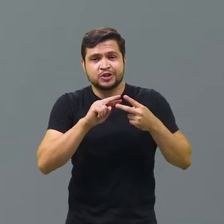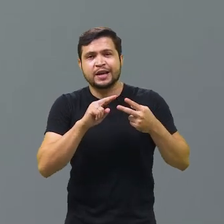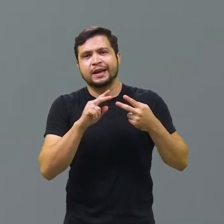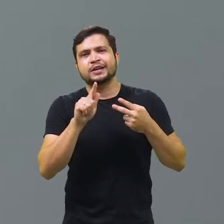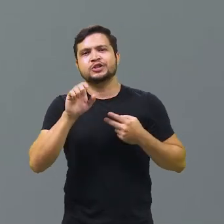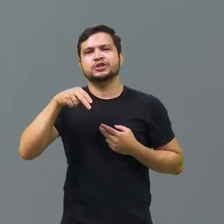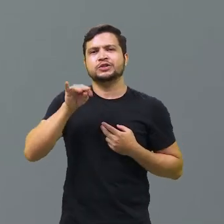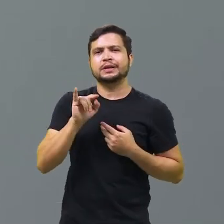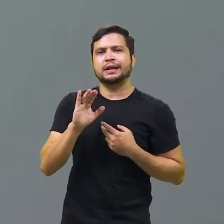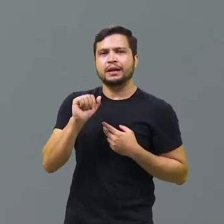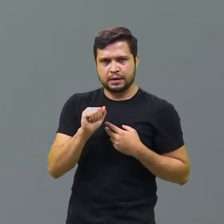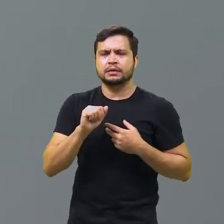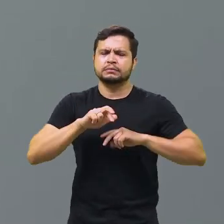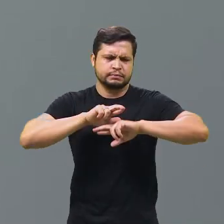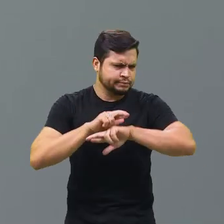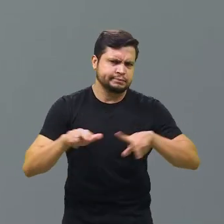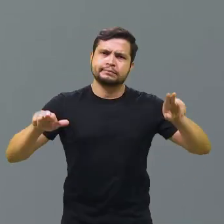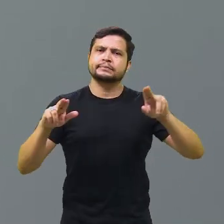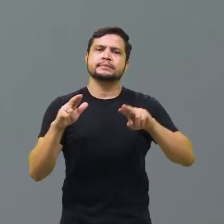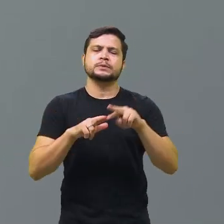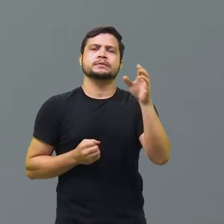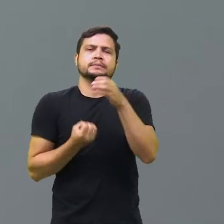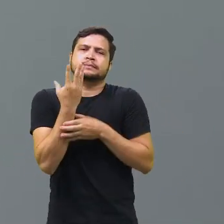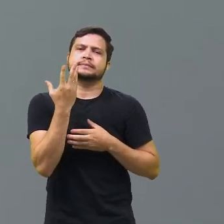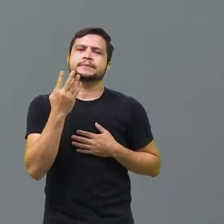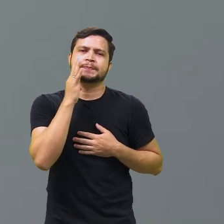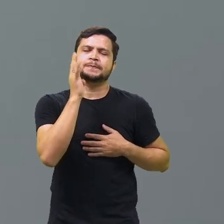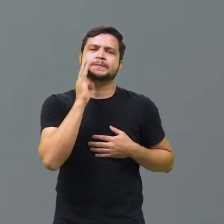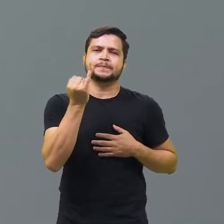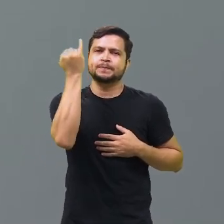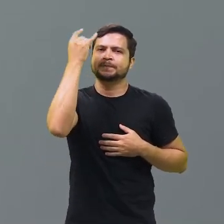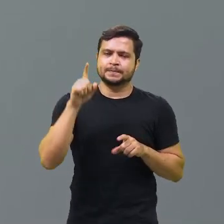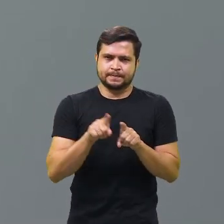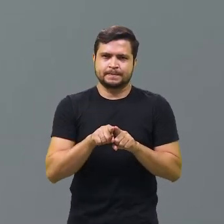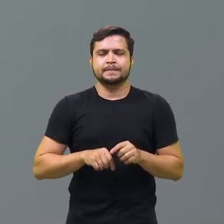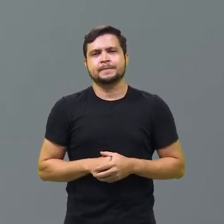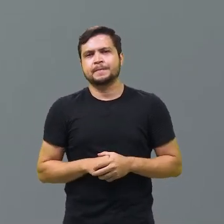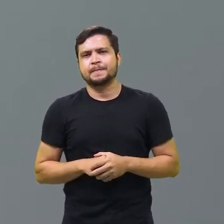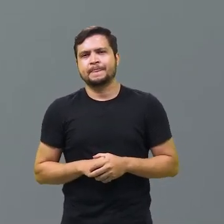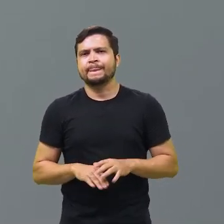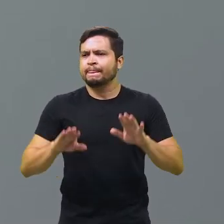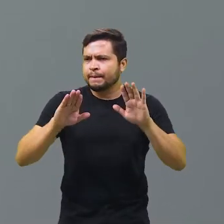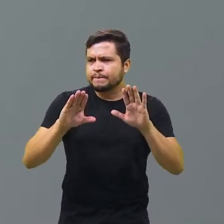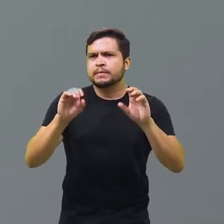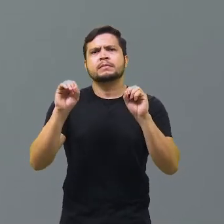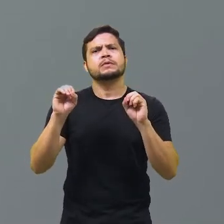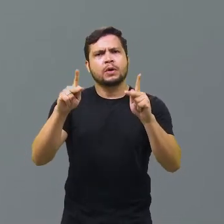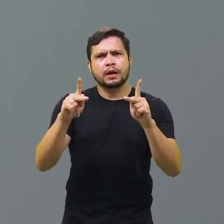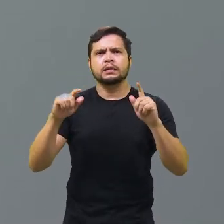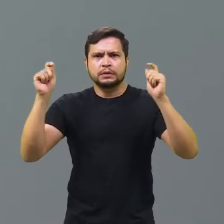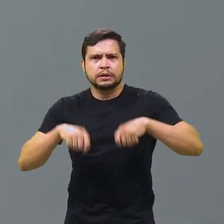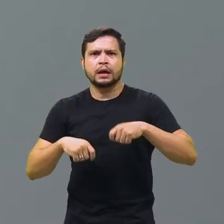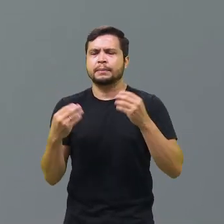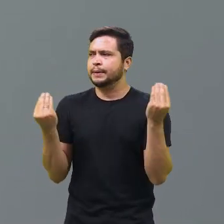muita vantagem o surgimento dessas estruturas nesse grupo vegetal. Então, além disso, o que a gente pode colocar?